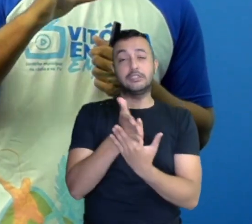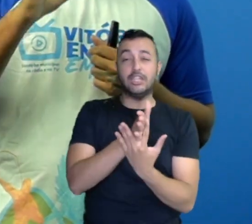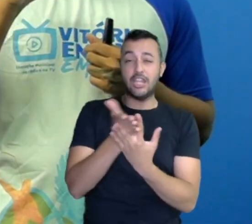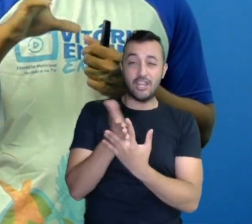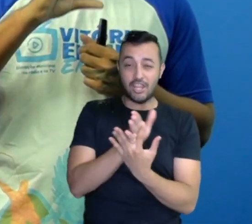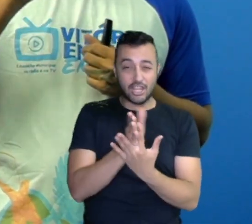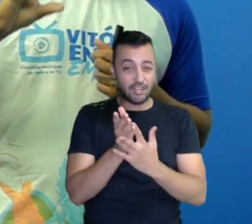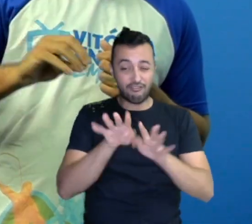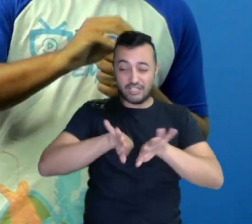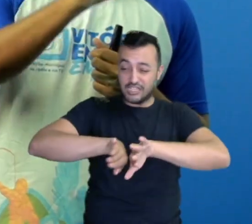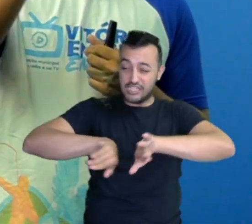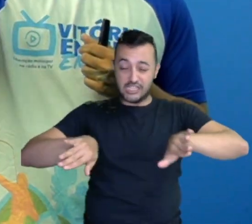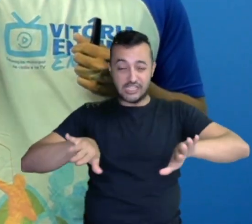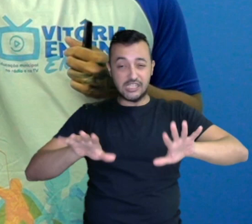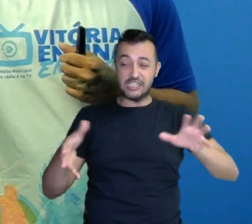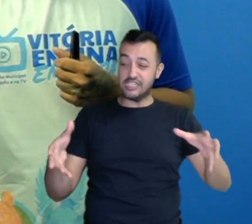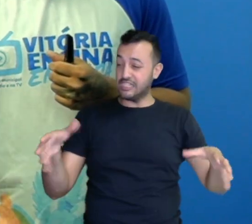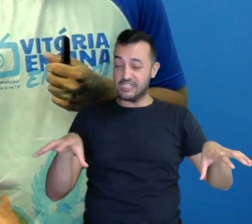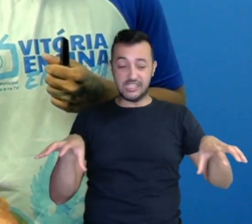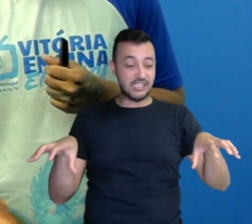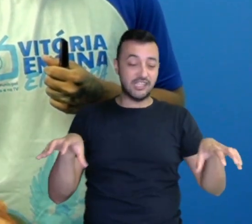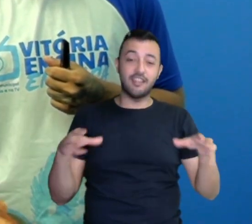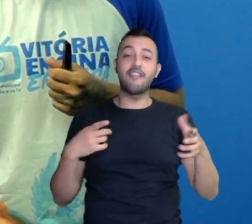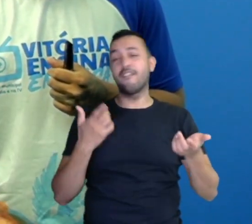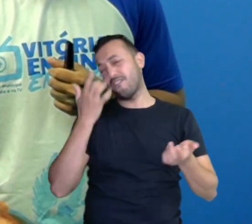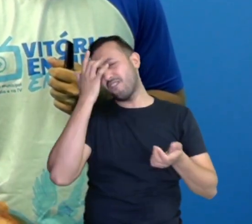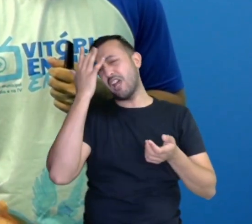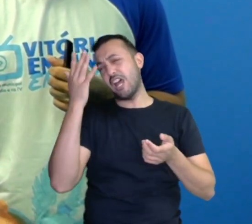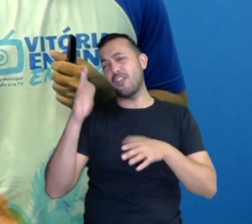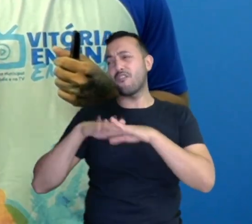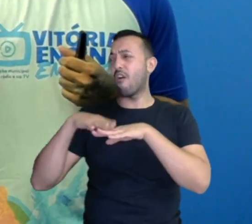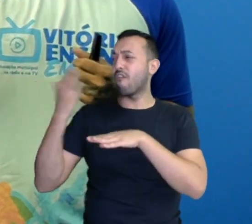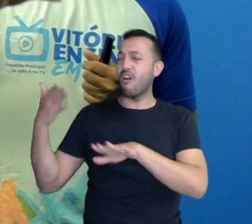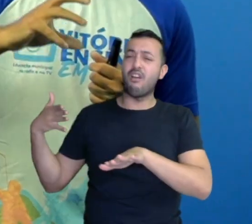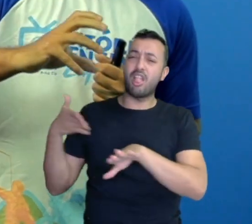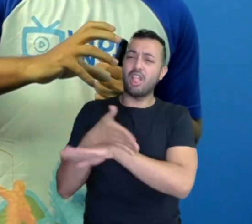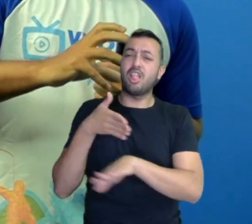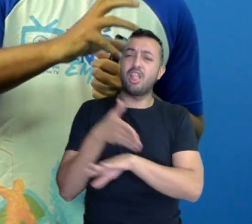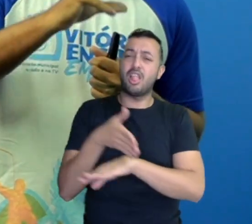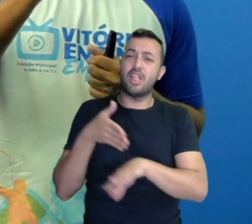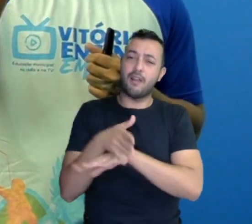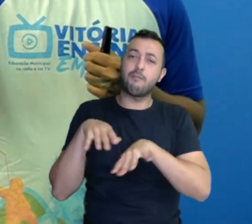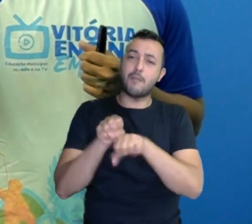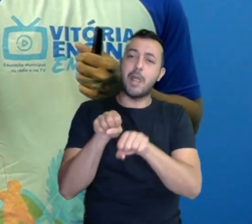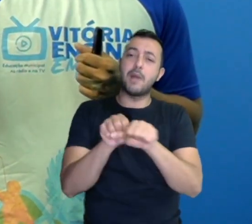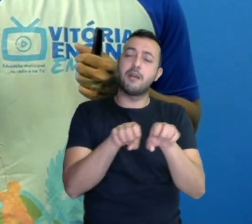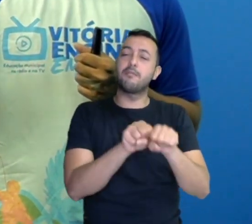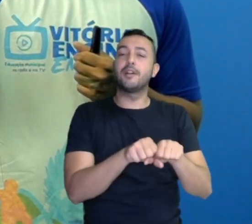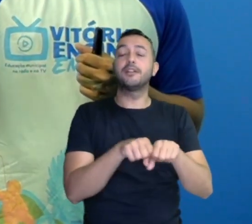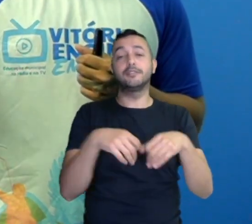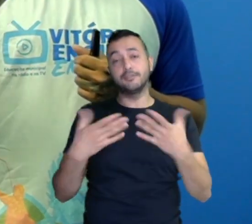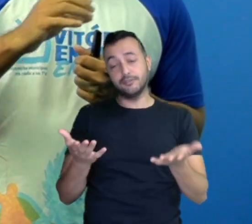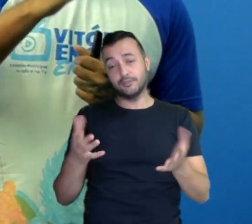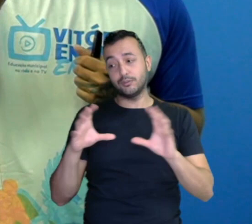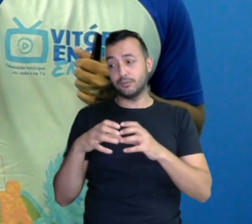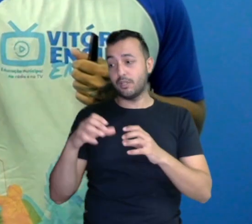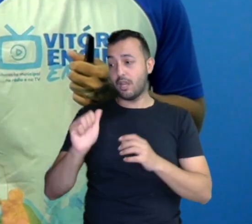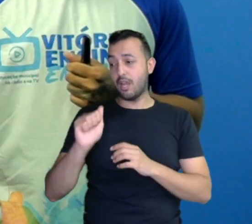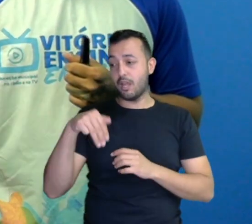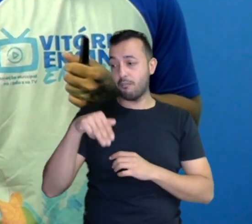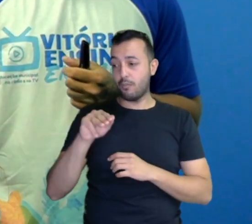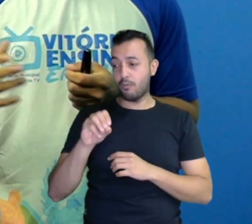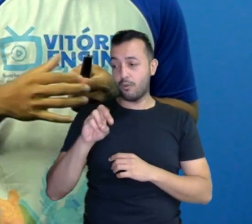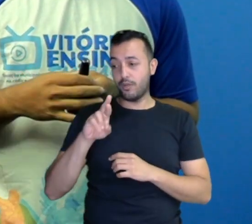começa essas revoltas, elas facilitam as invasões externas, né? E aí os amoritas, eles